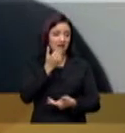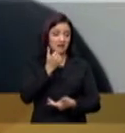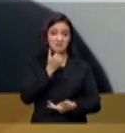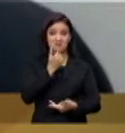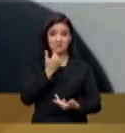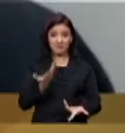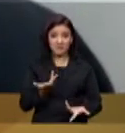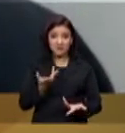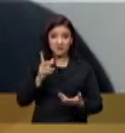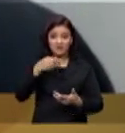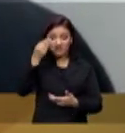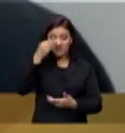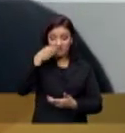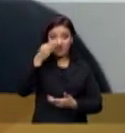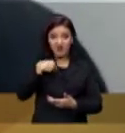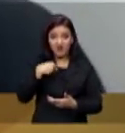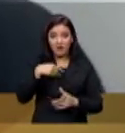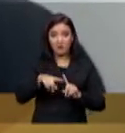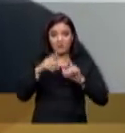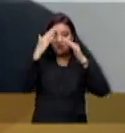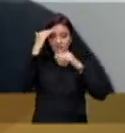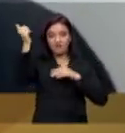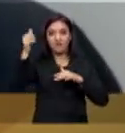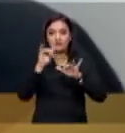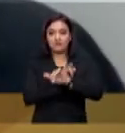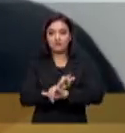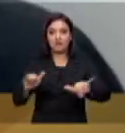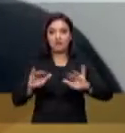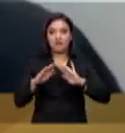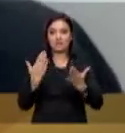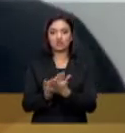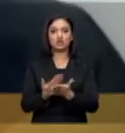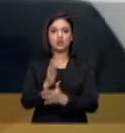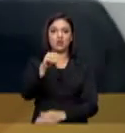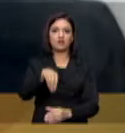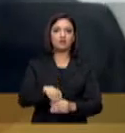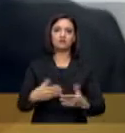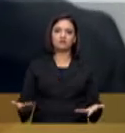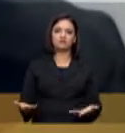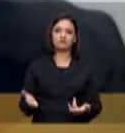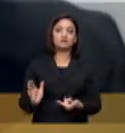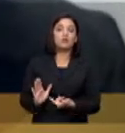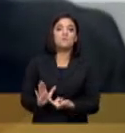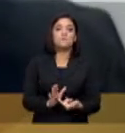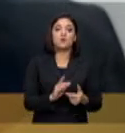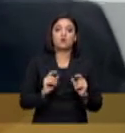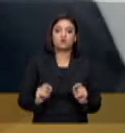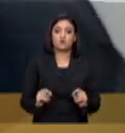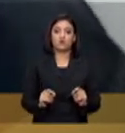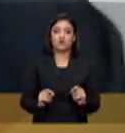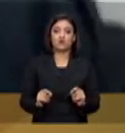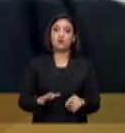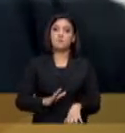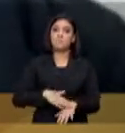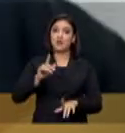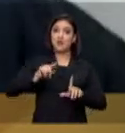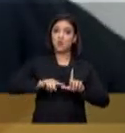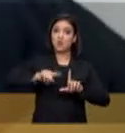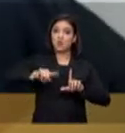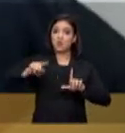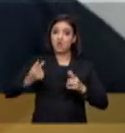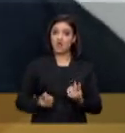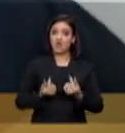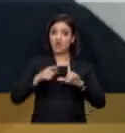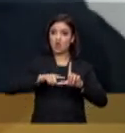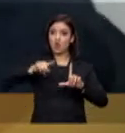deixam de alimentar para trazer realmente uma perspectiva que a maior economia ainda hoje do mundo, citada